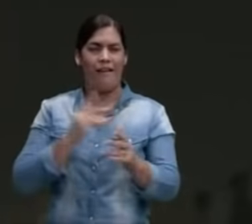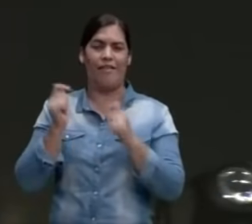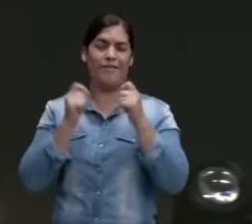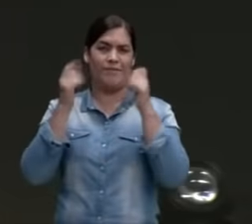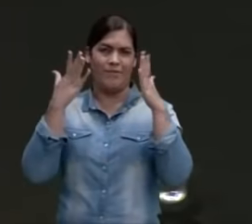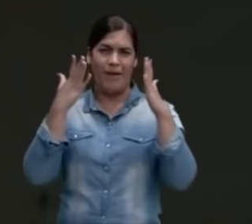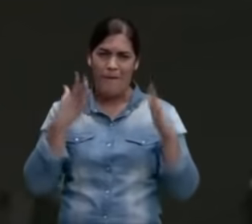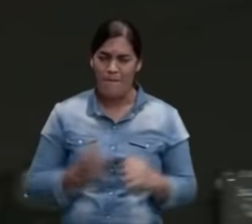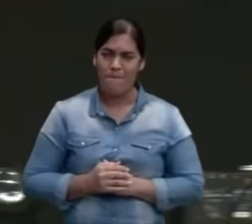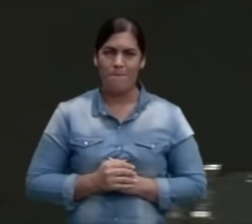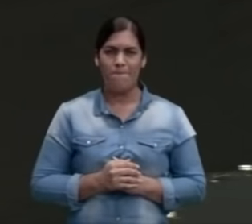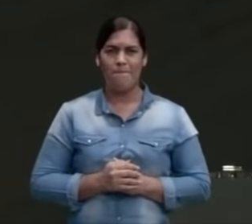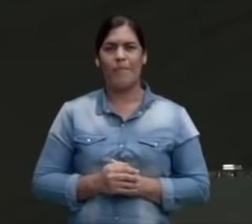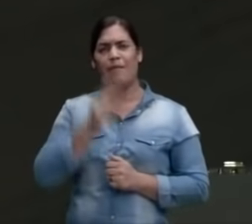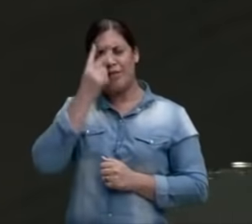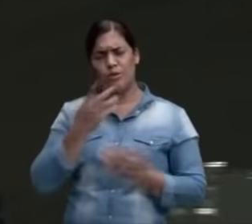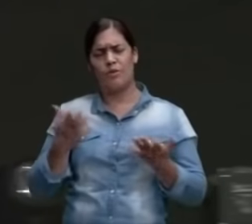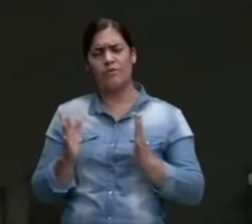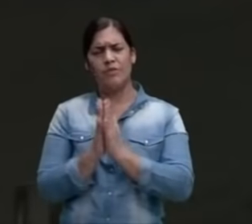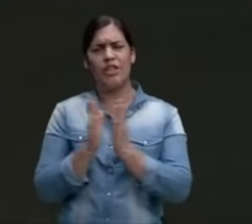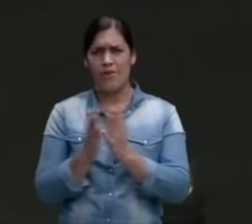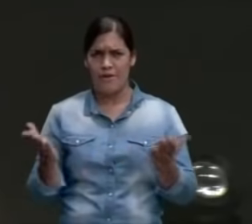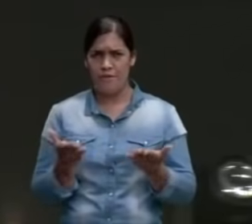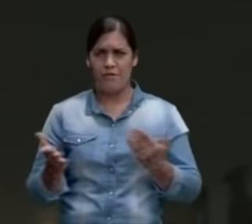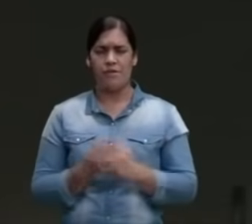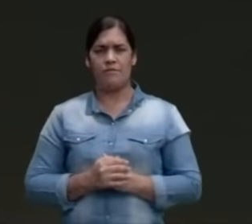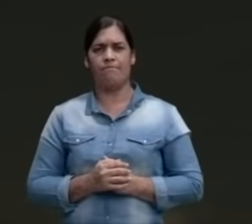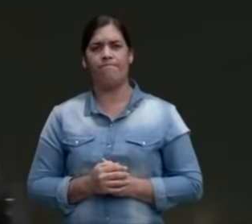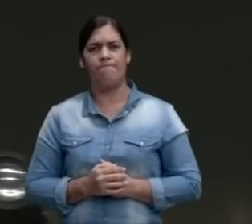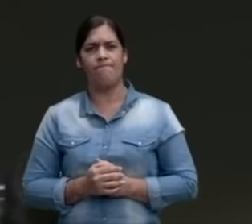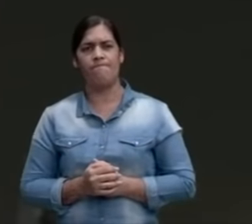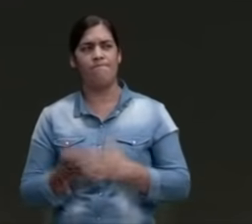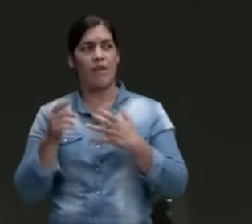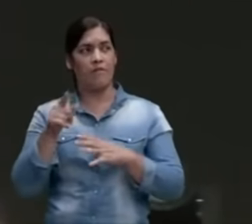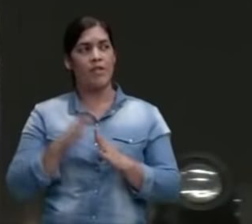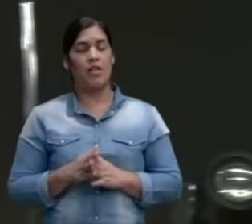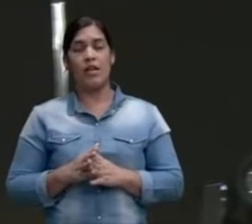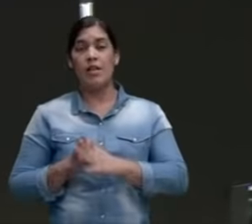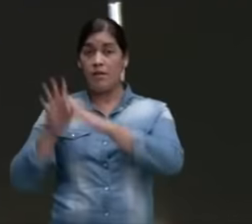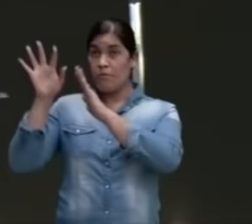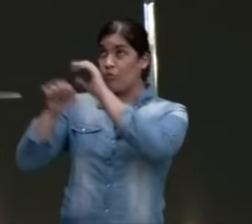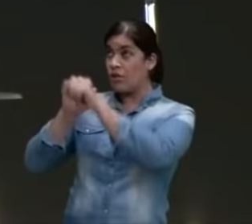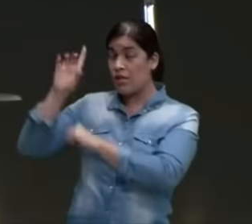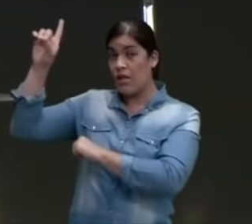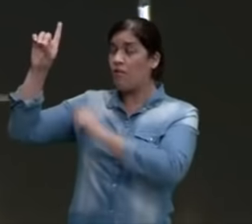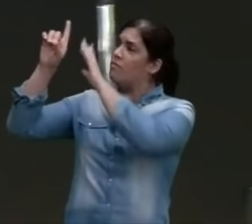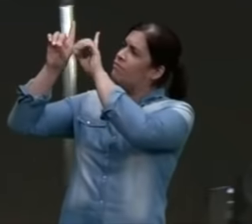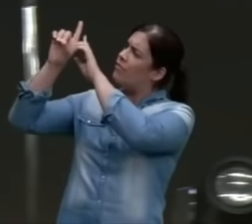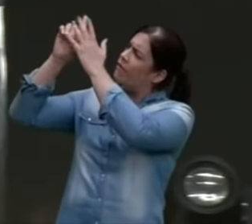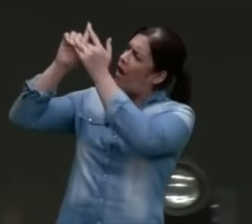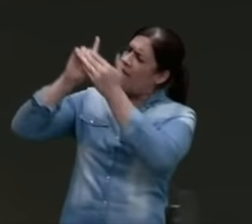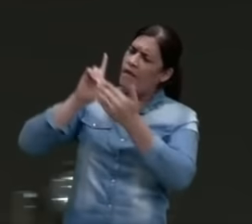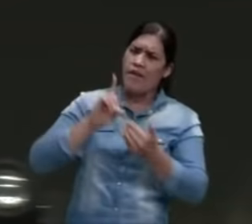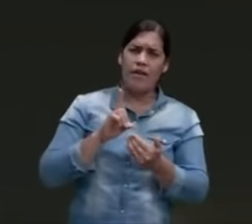olhos. E eu queria que você orasse aí agora. Que você invocasse a presença de Deus. E que você pedisse